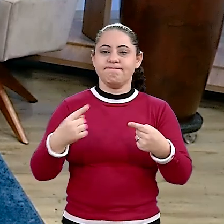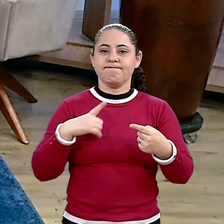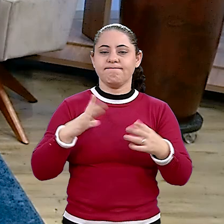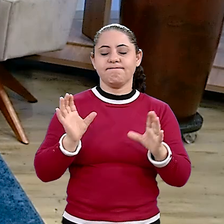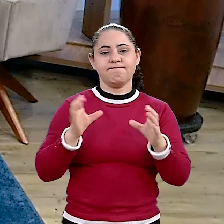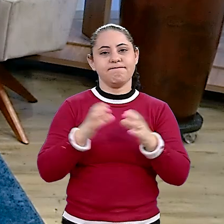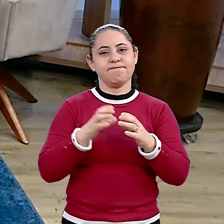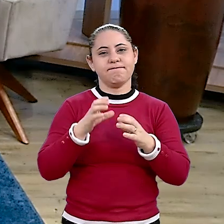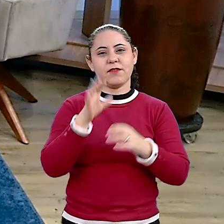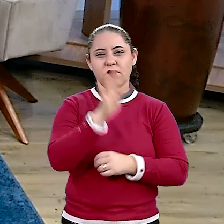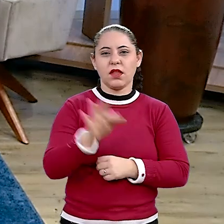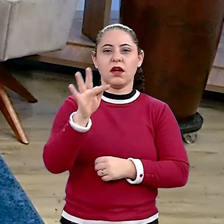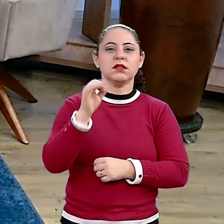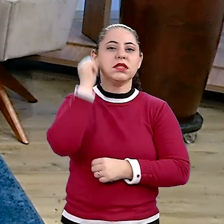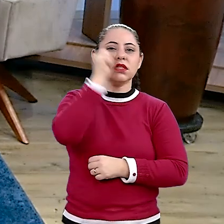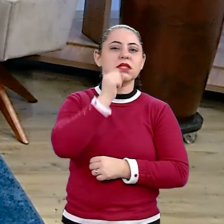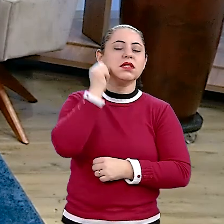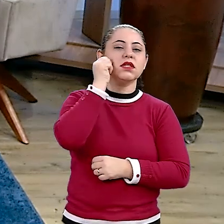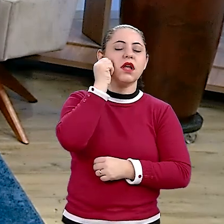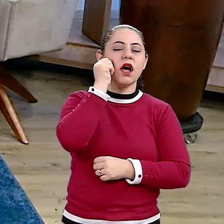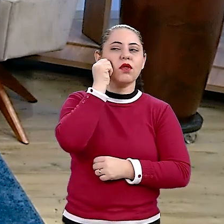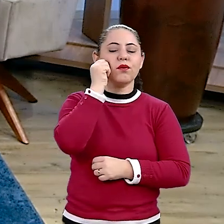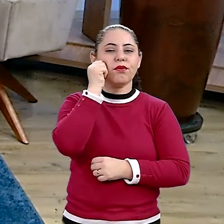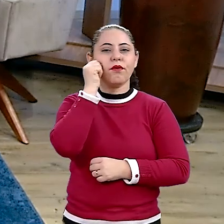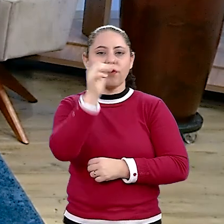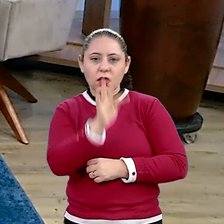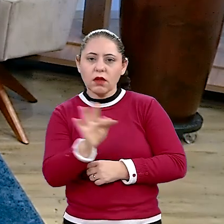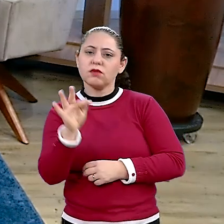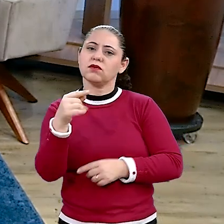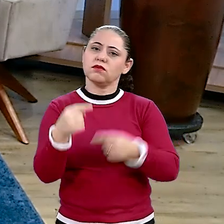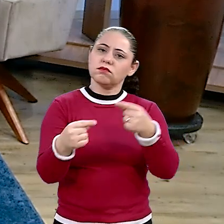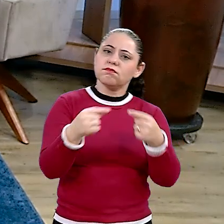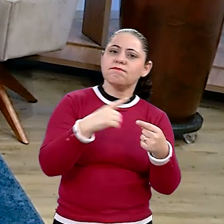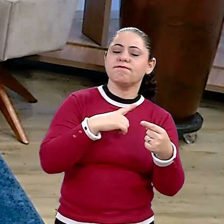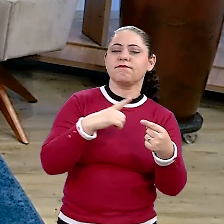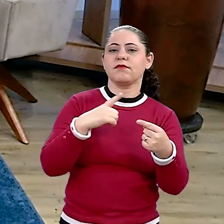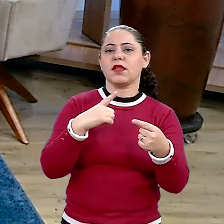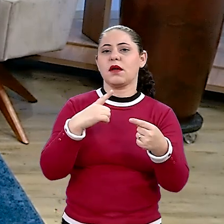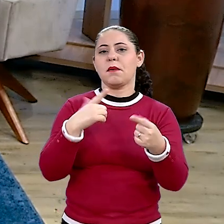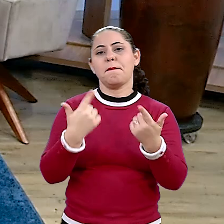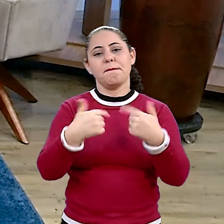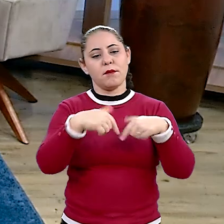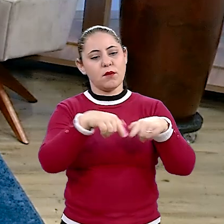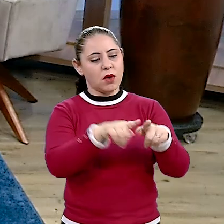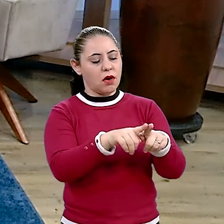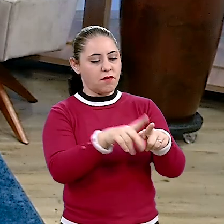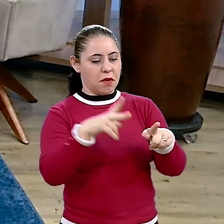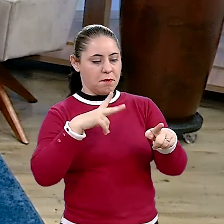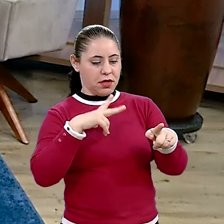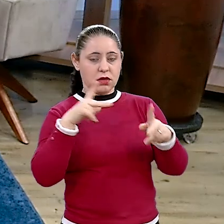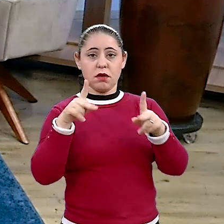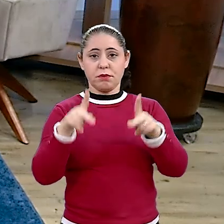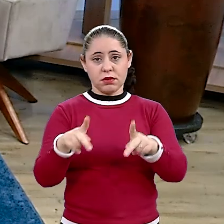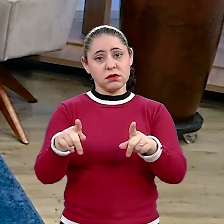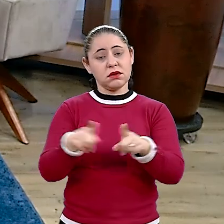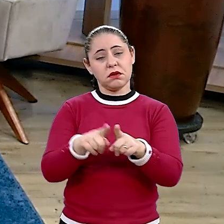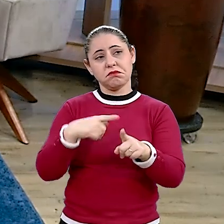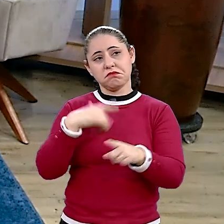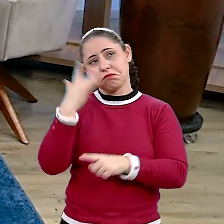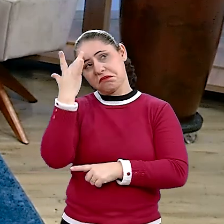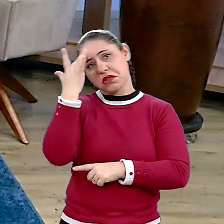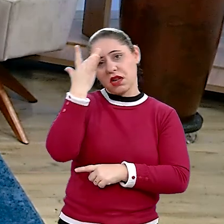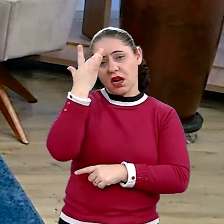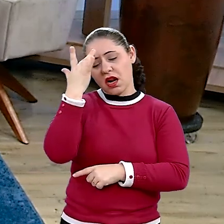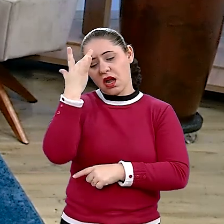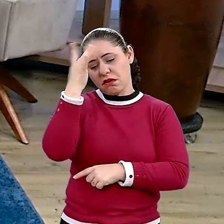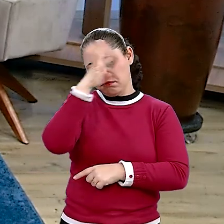bancada federal tem que fazer, Senado federal tem que discutir, tem toda a discussão sobre as parcerias público-privadas. Eu acho que